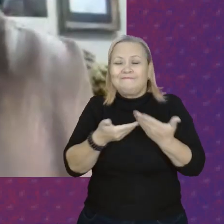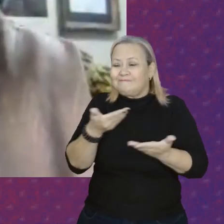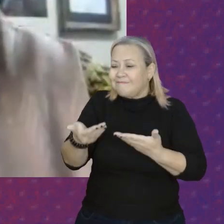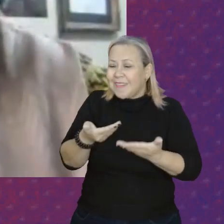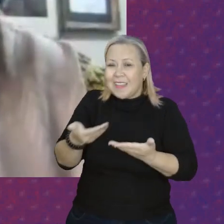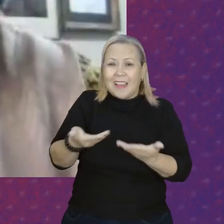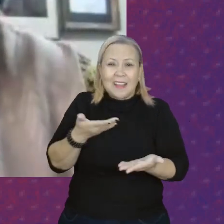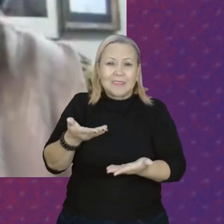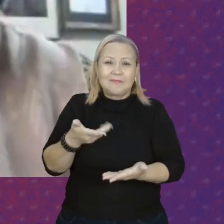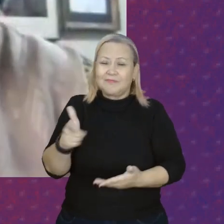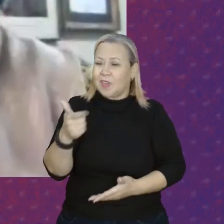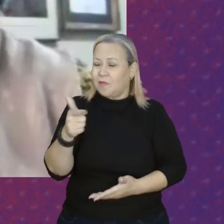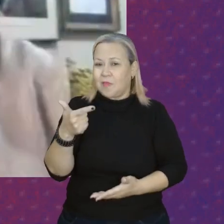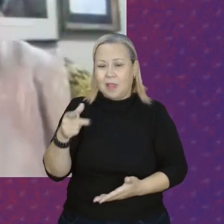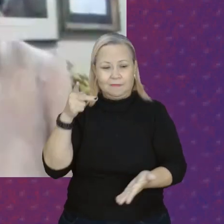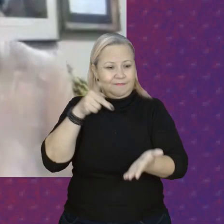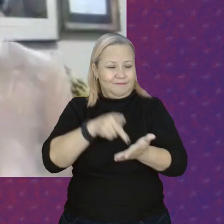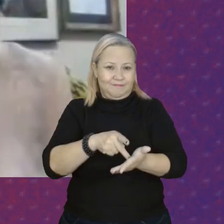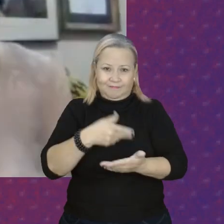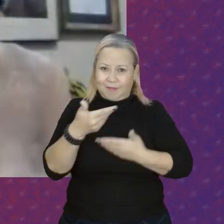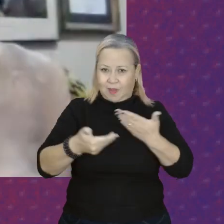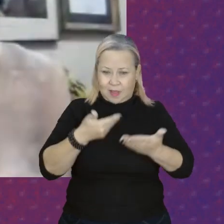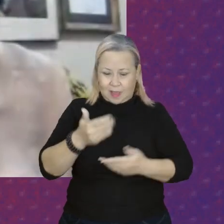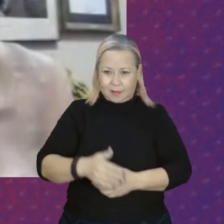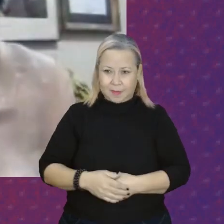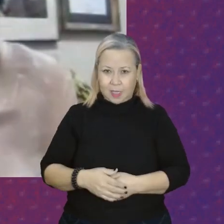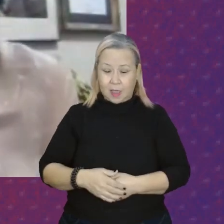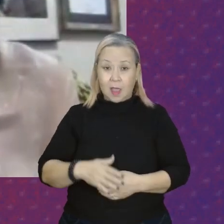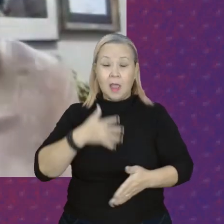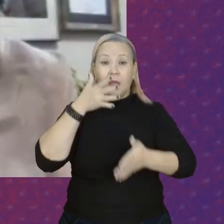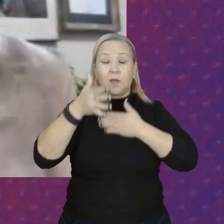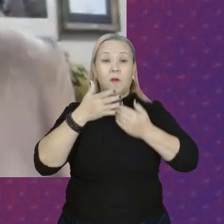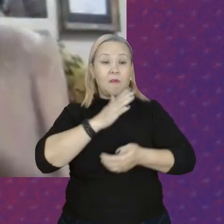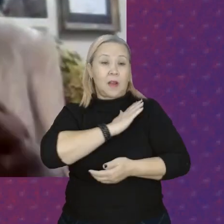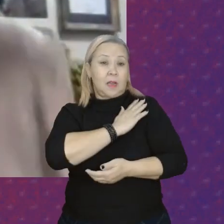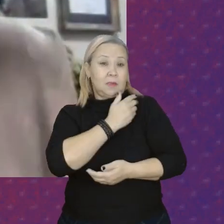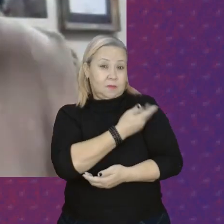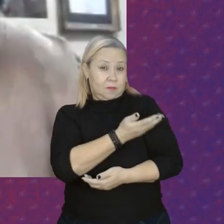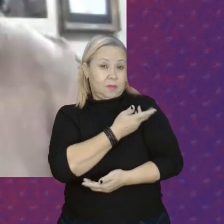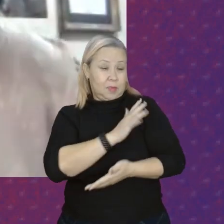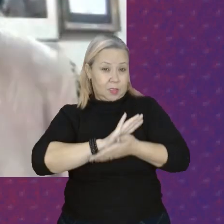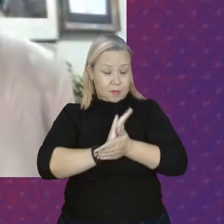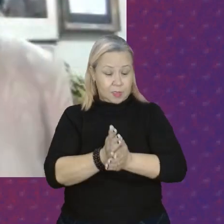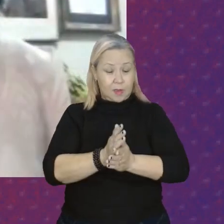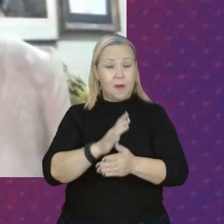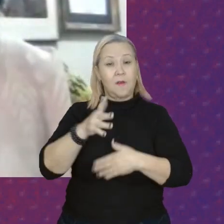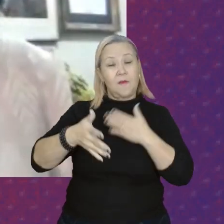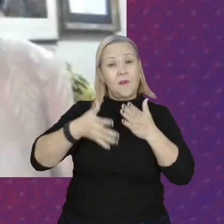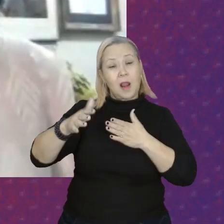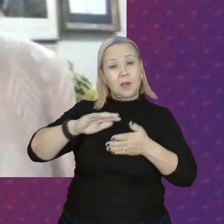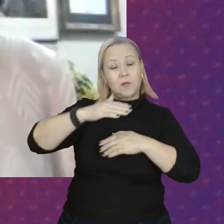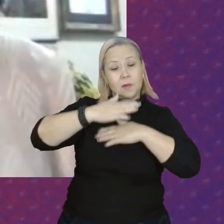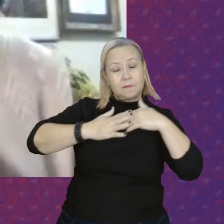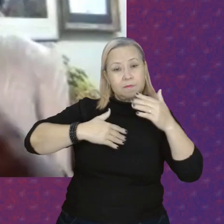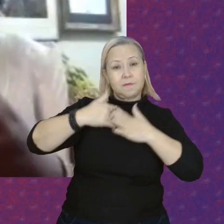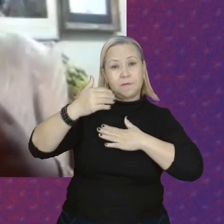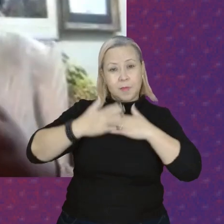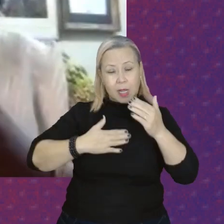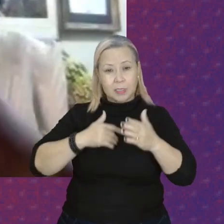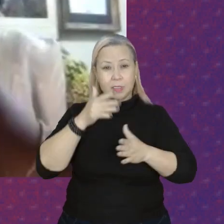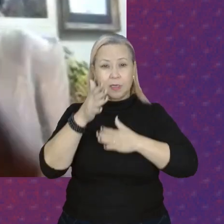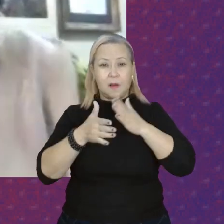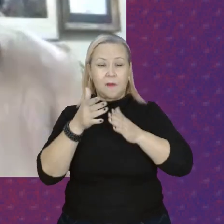a realidade, não é? Falar de discriminação é a gente falar de uma prática, né? Falar